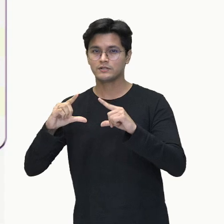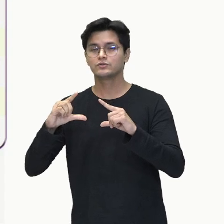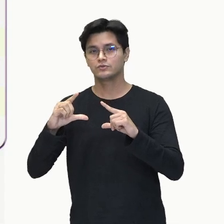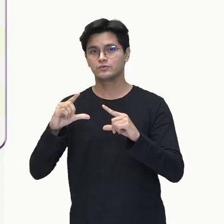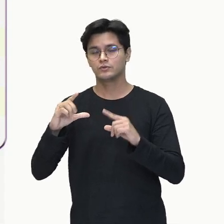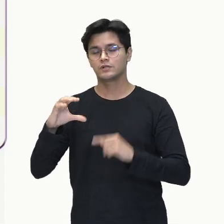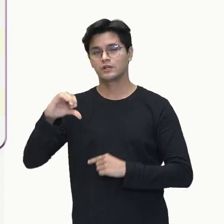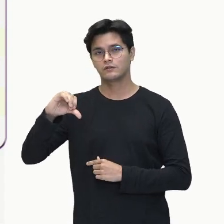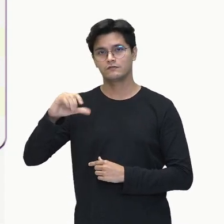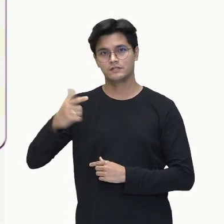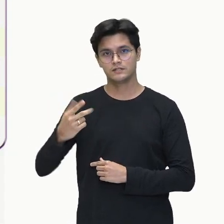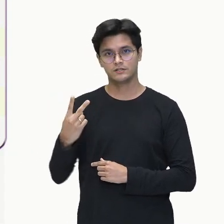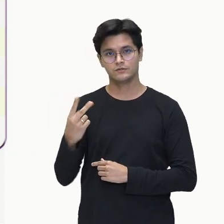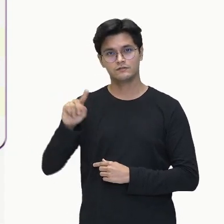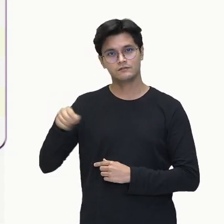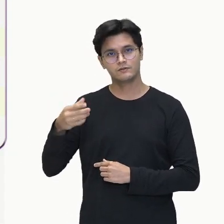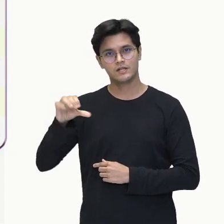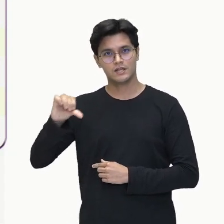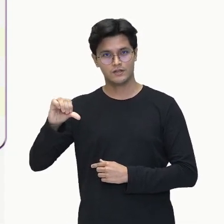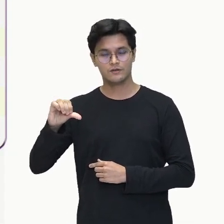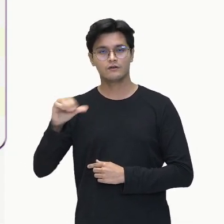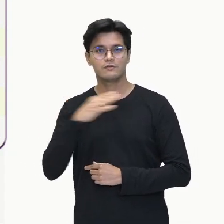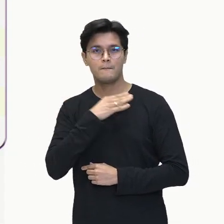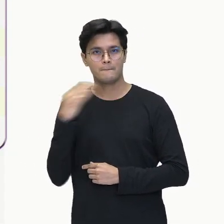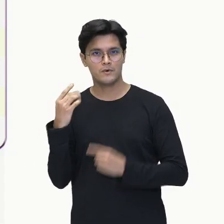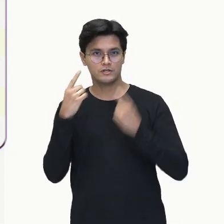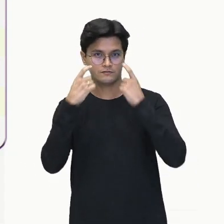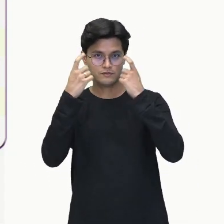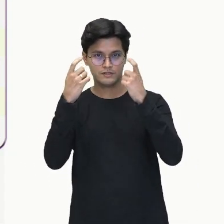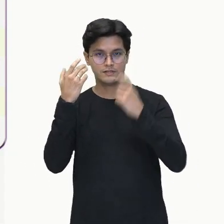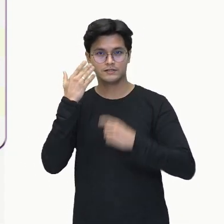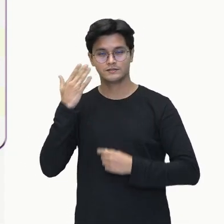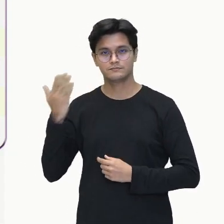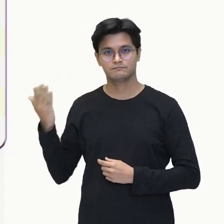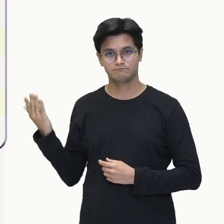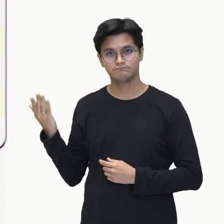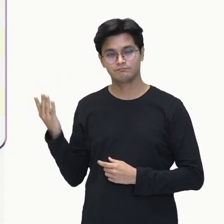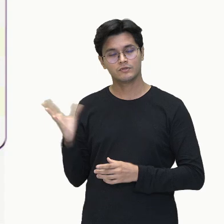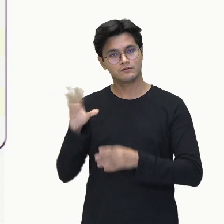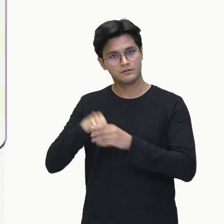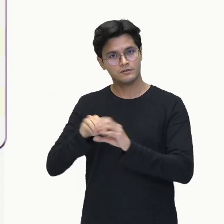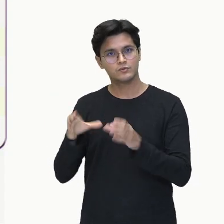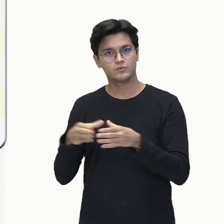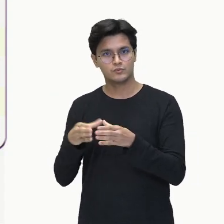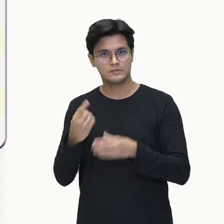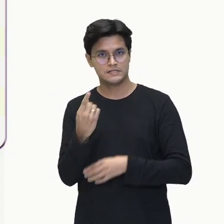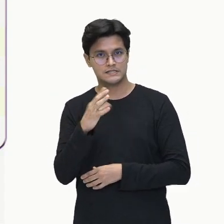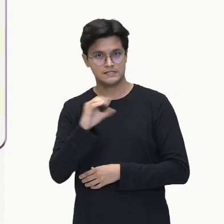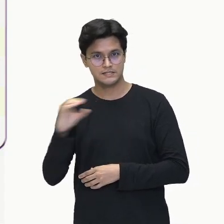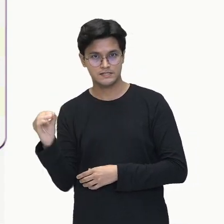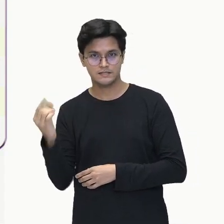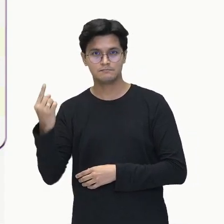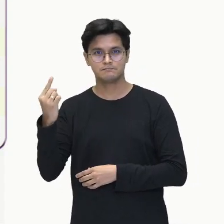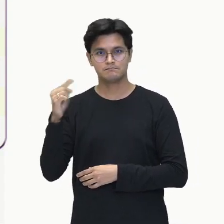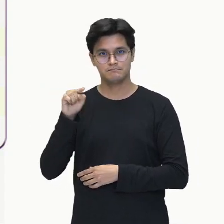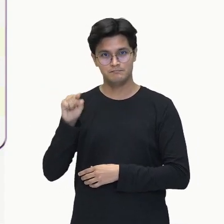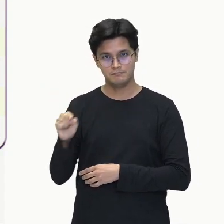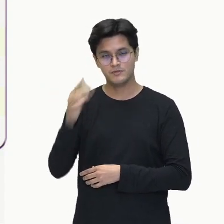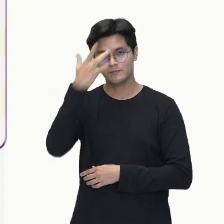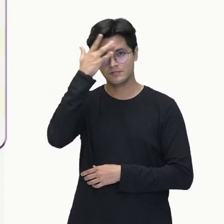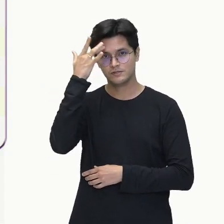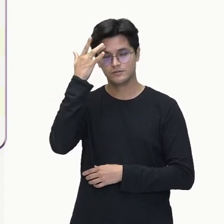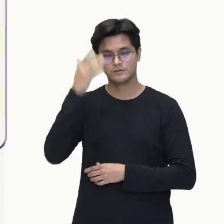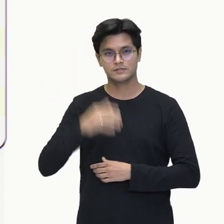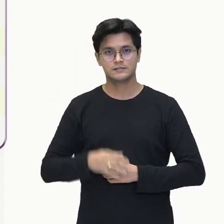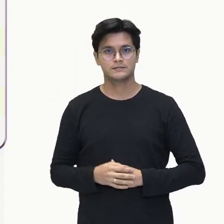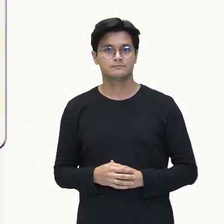92,9 mortes violentas intencionais a cada 100 mil habitantes. E a isso equivale a